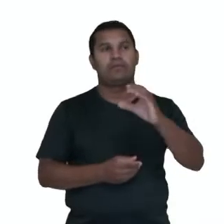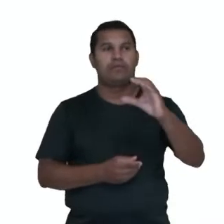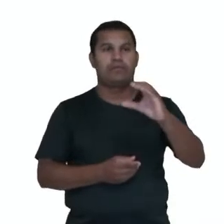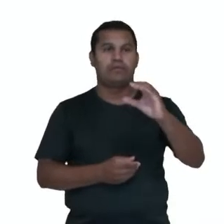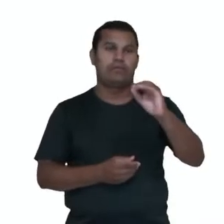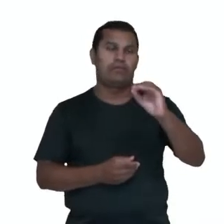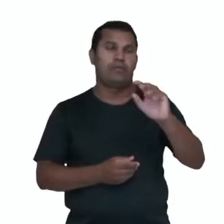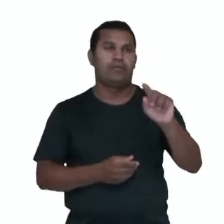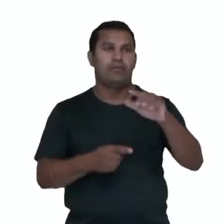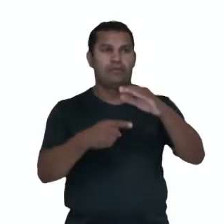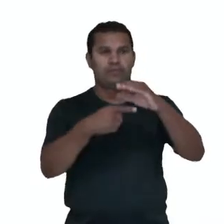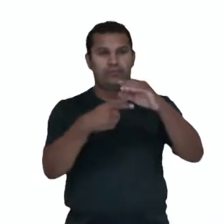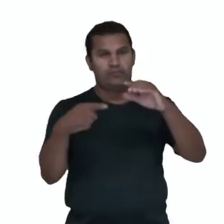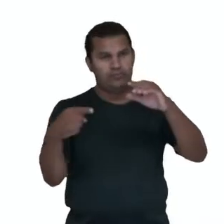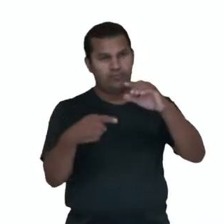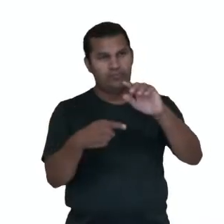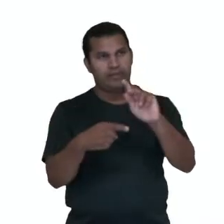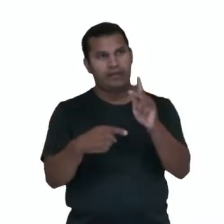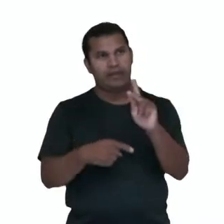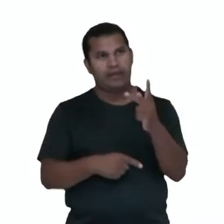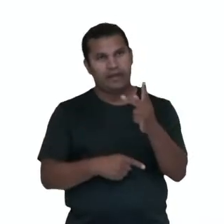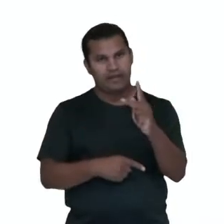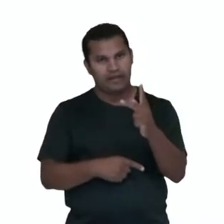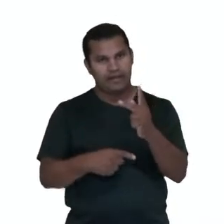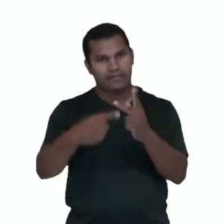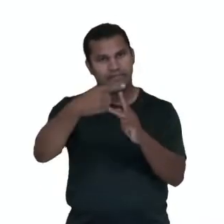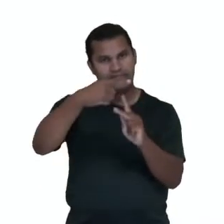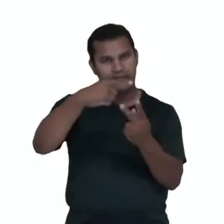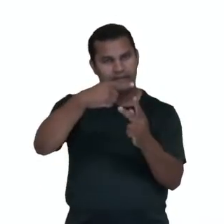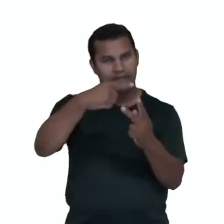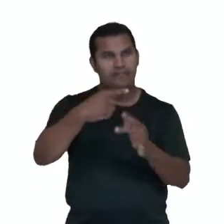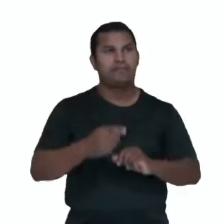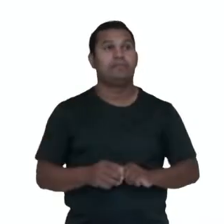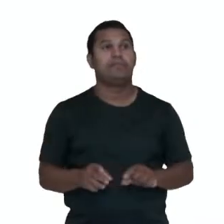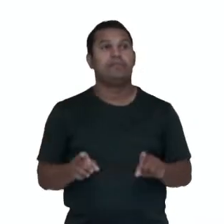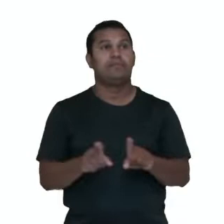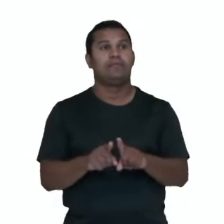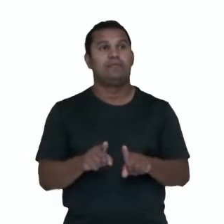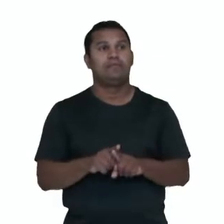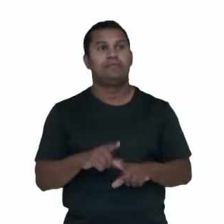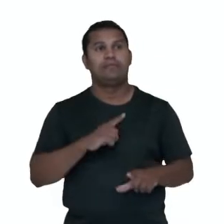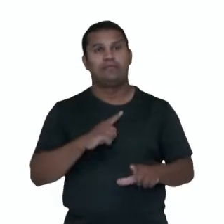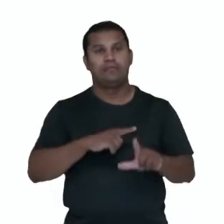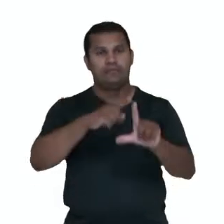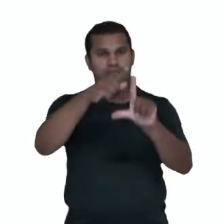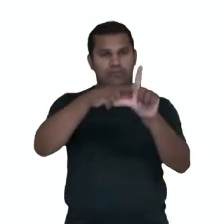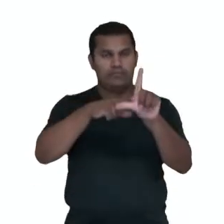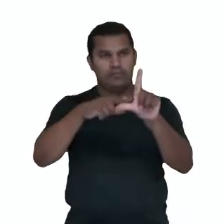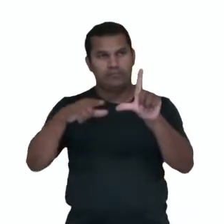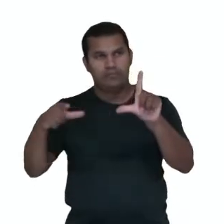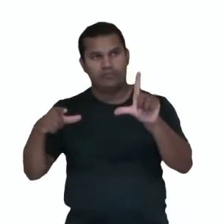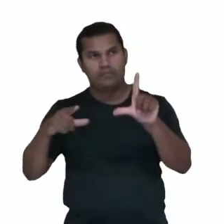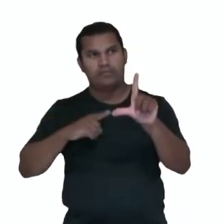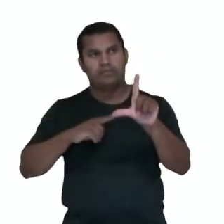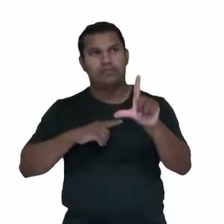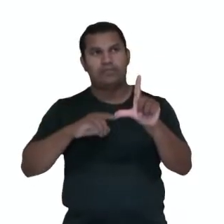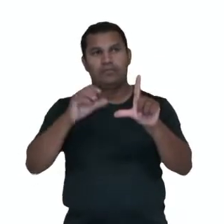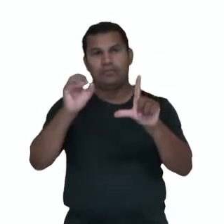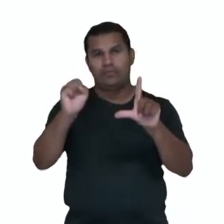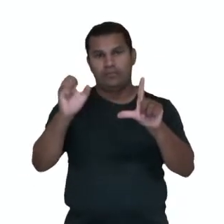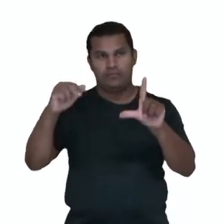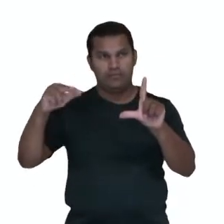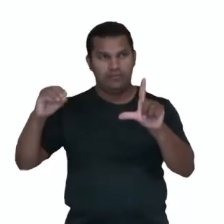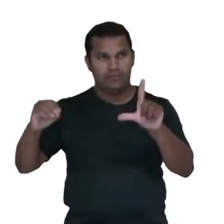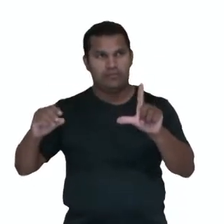aqui, esse ângulo alfa, né, ele é diferente de 90, nós temos a seguinte relação para o seno. Então, que é o